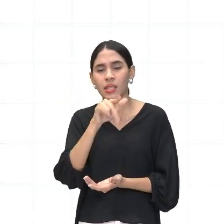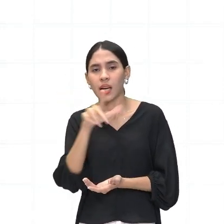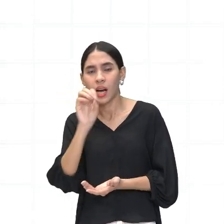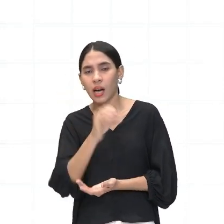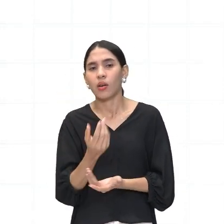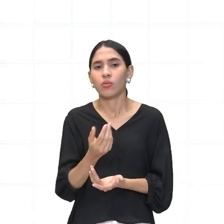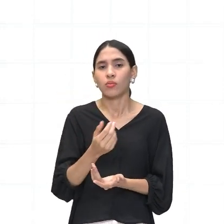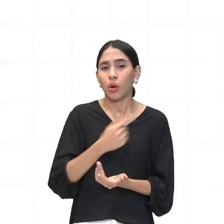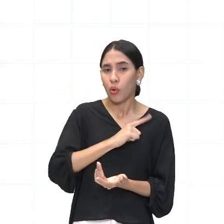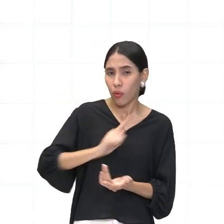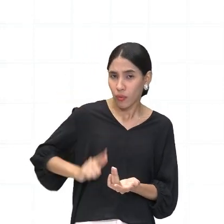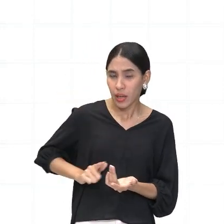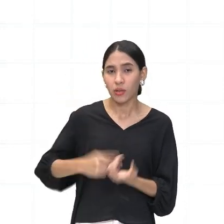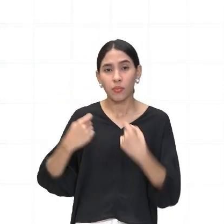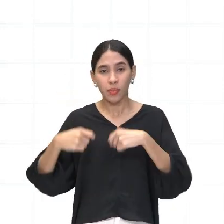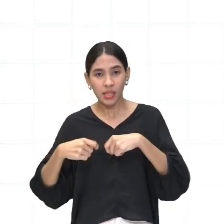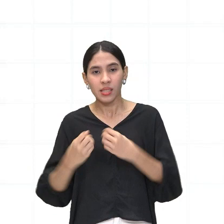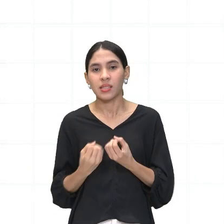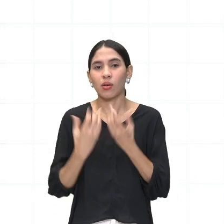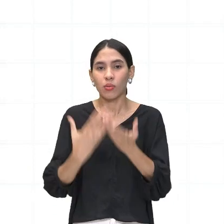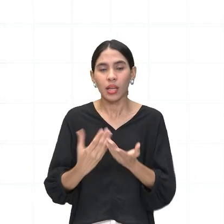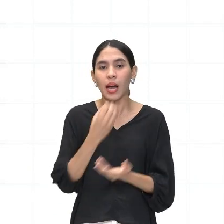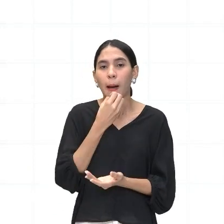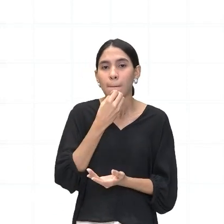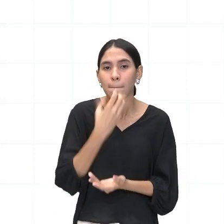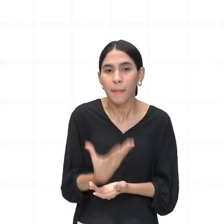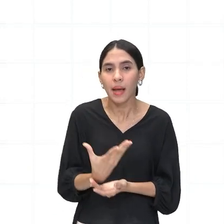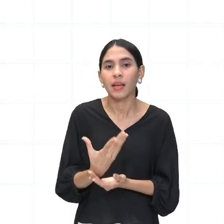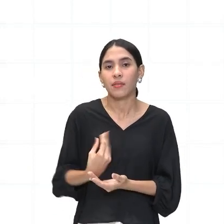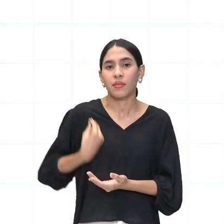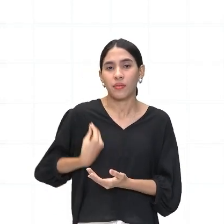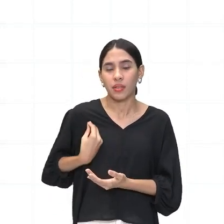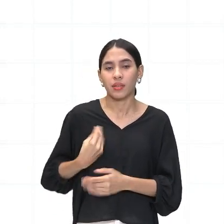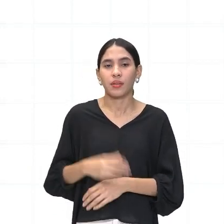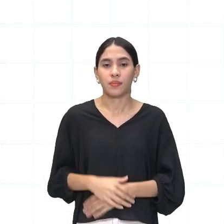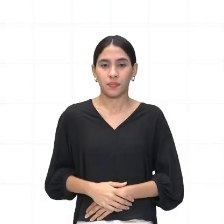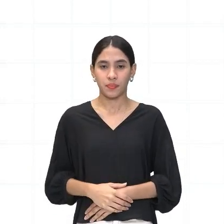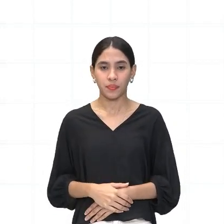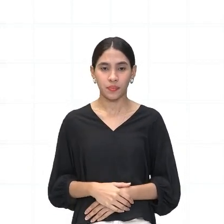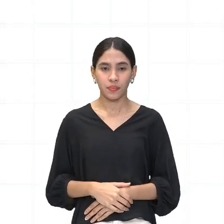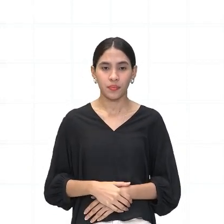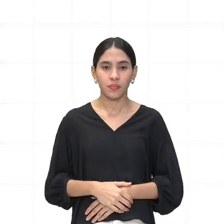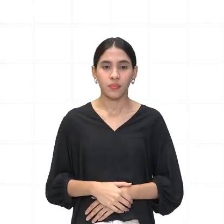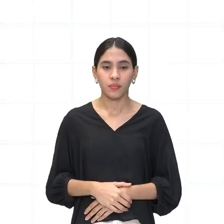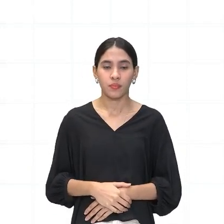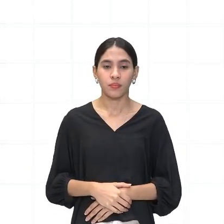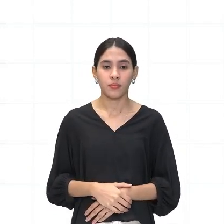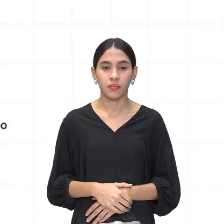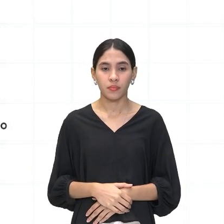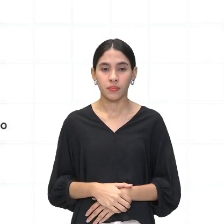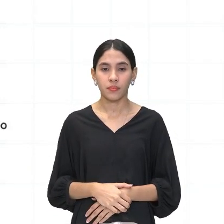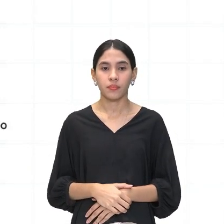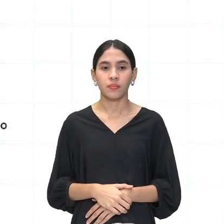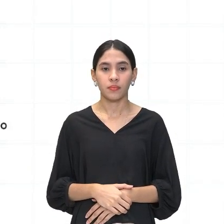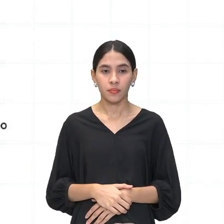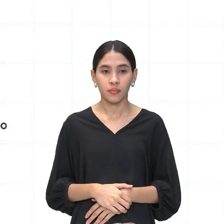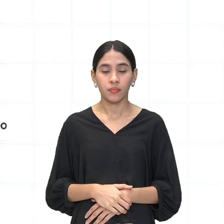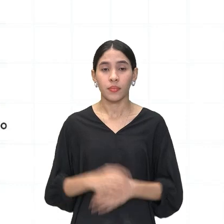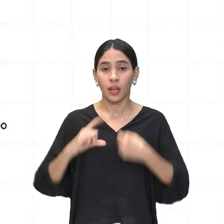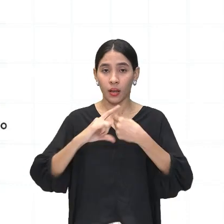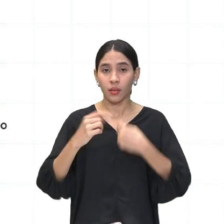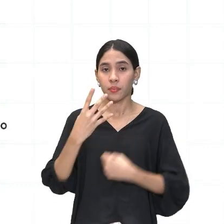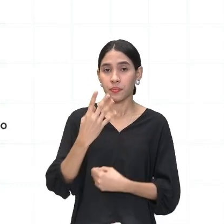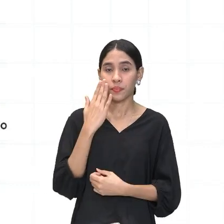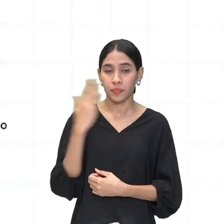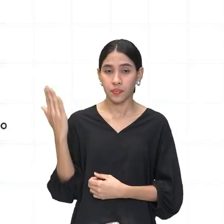é? Cada um na sua responsabilidade, ok? Então, olhem só. Seguindo adiante, olha só o que diz o nosso 4º